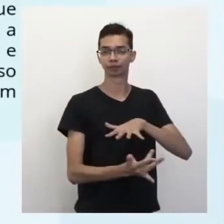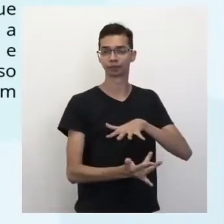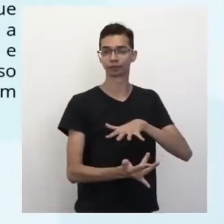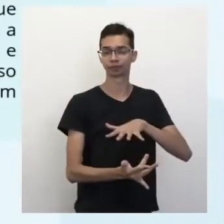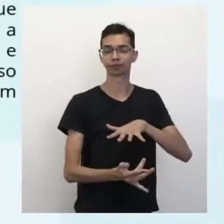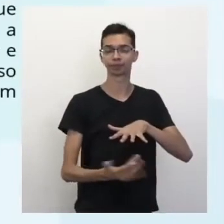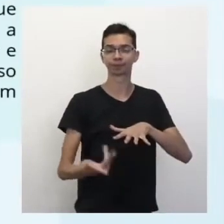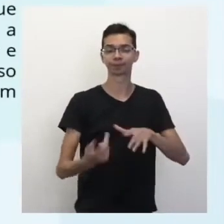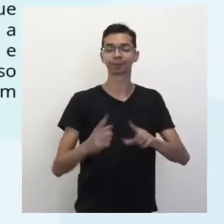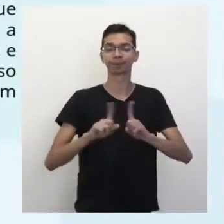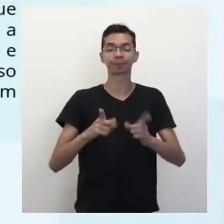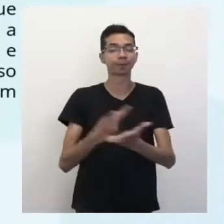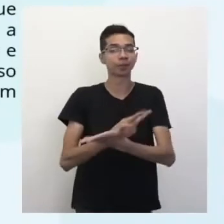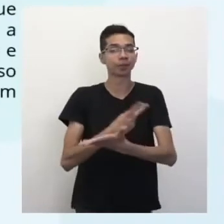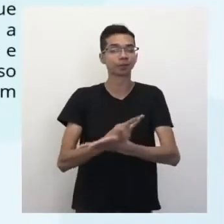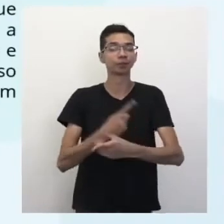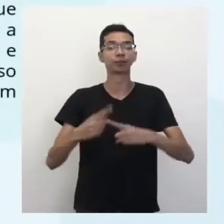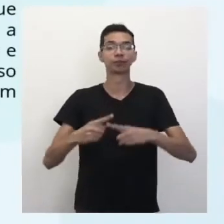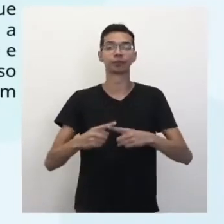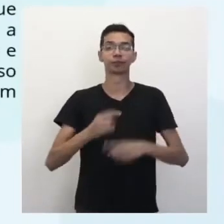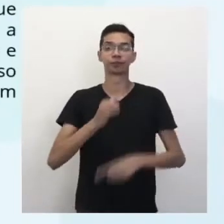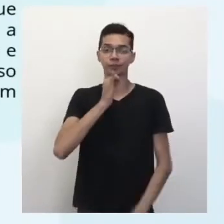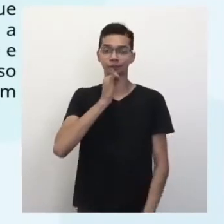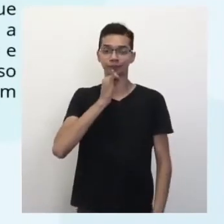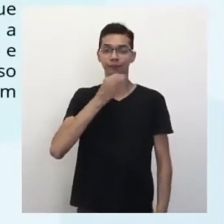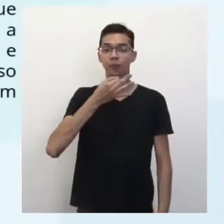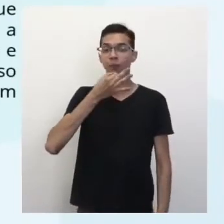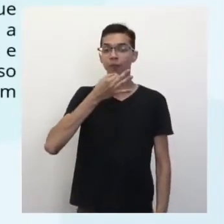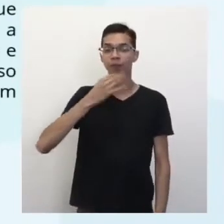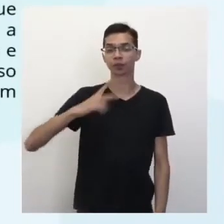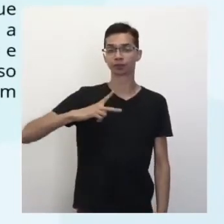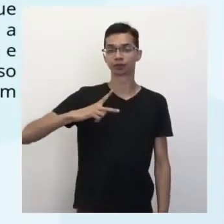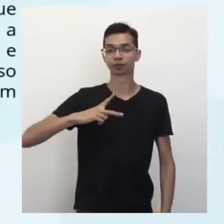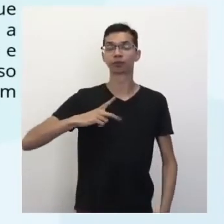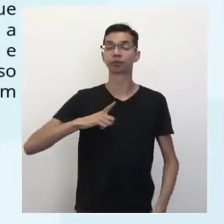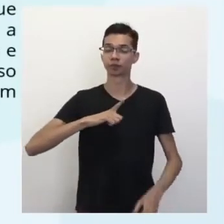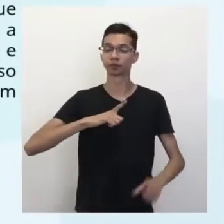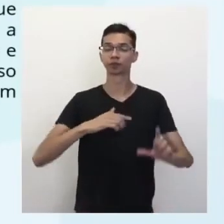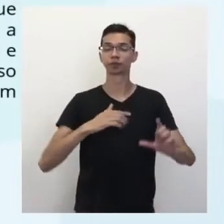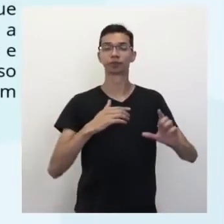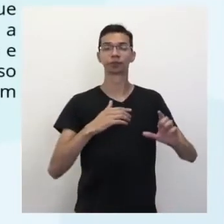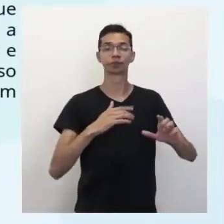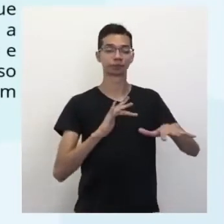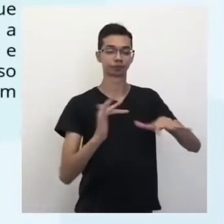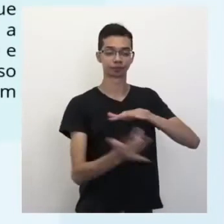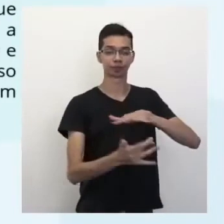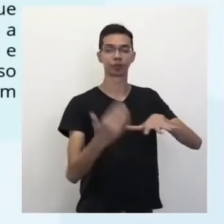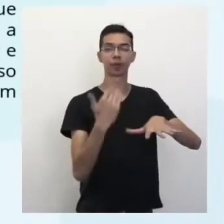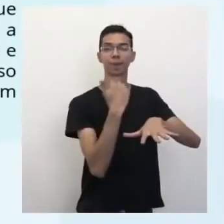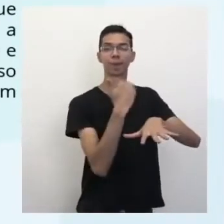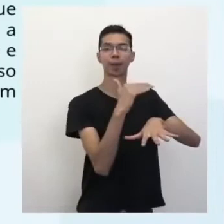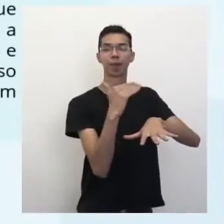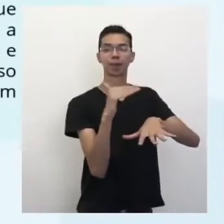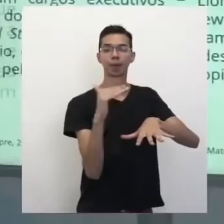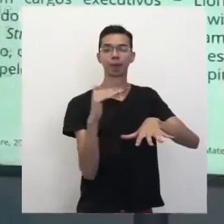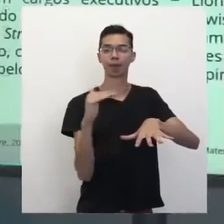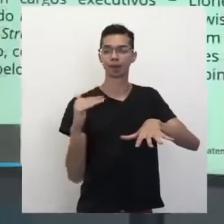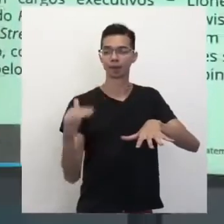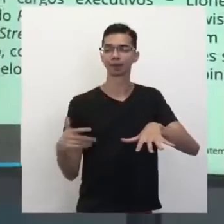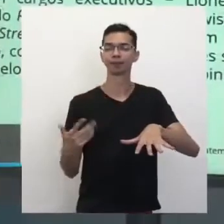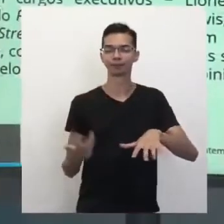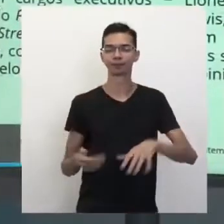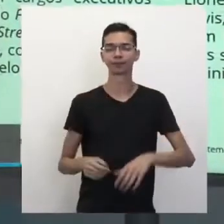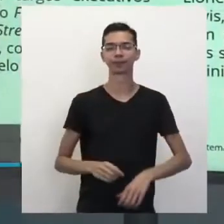em especial pelo compartilhamento de opiniões pessoais. Então, neste momento aqui está a introdução da manchete, da notícia que